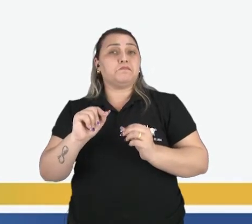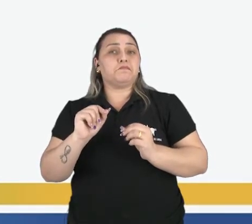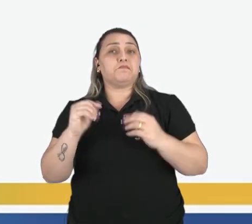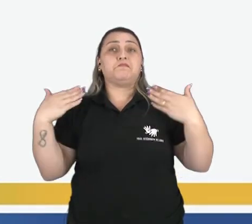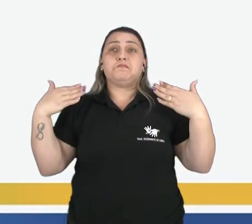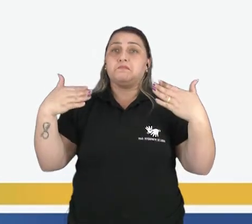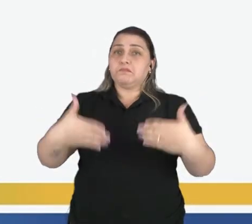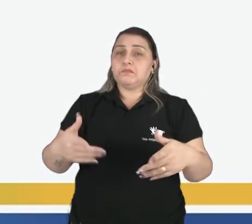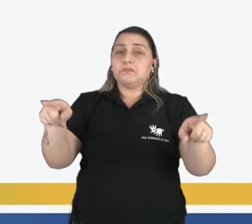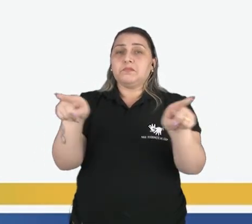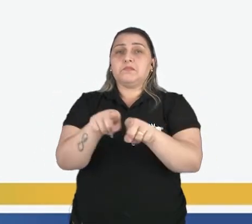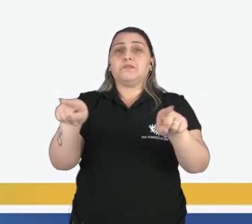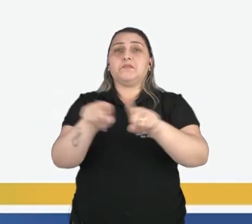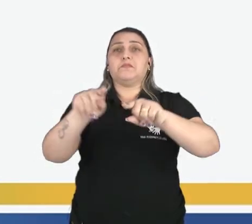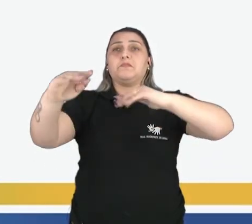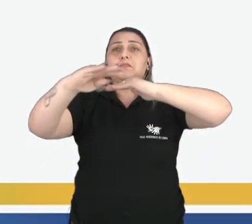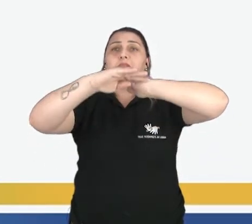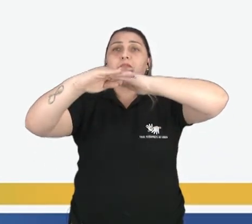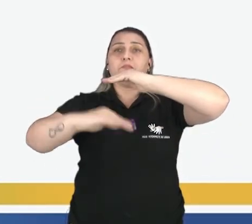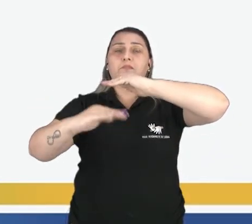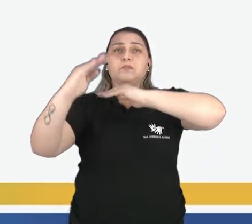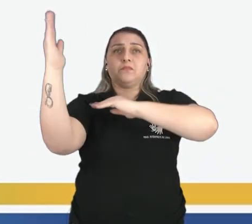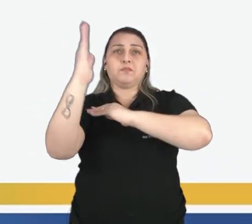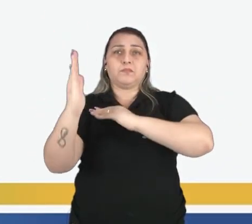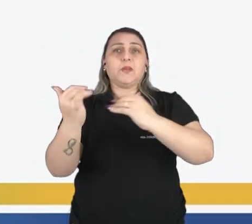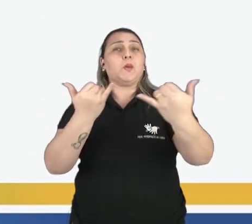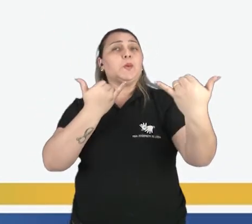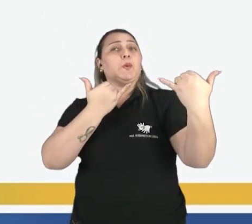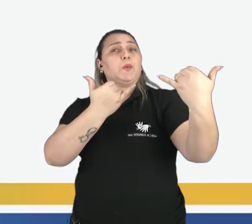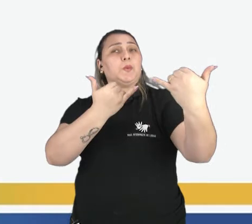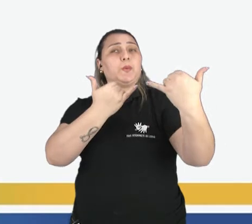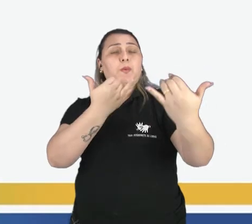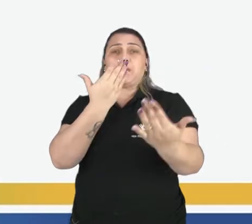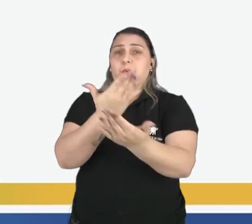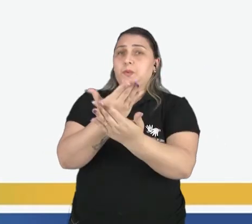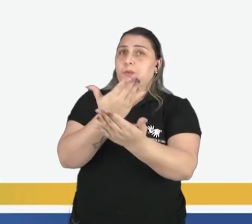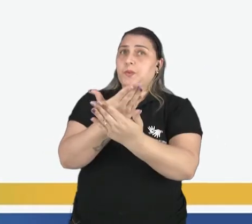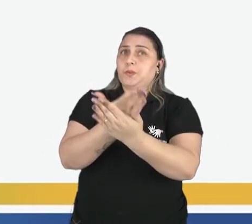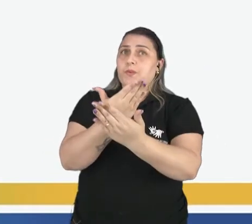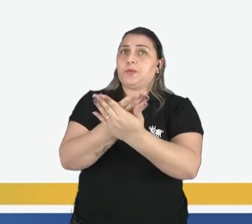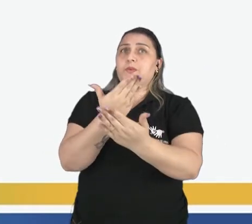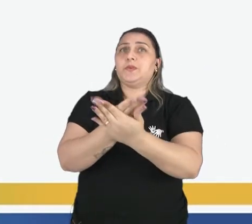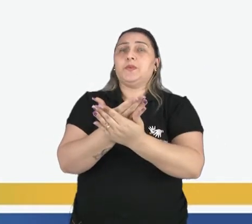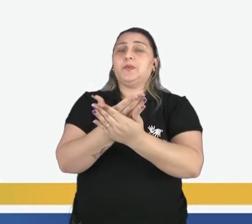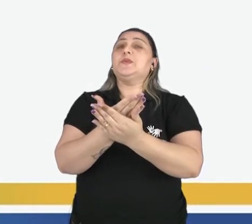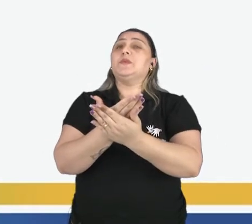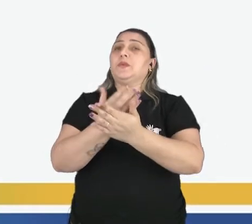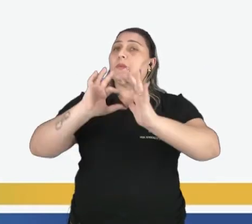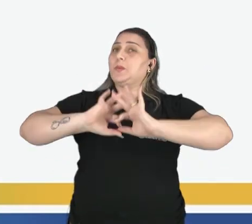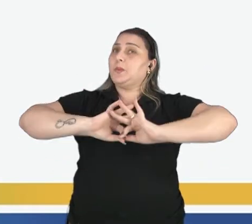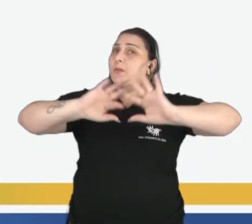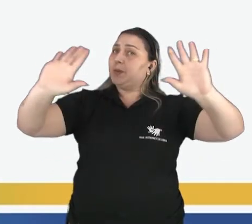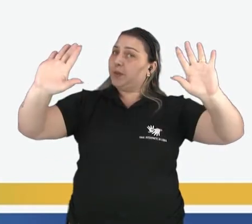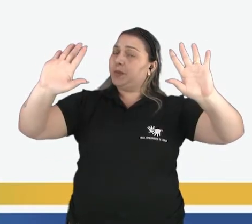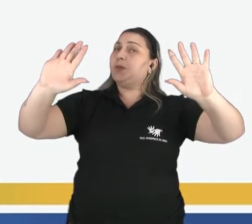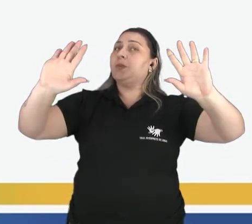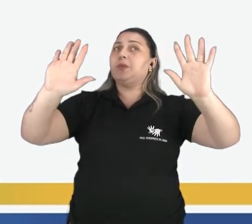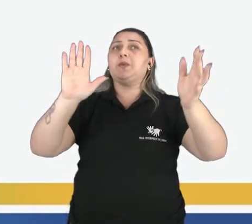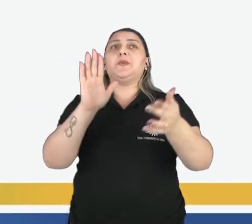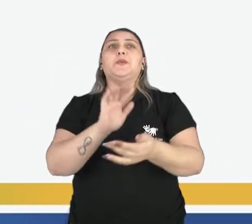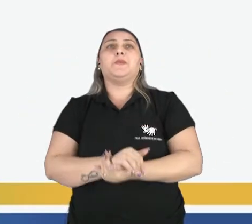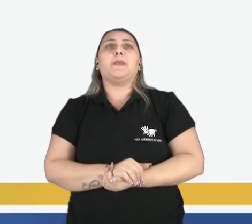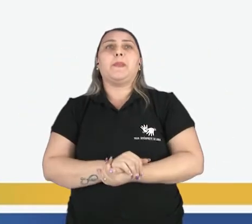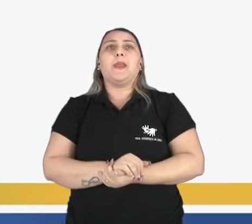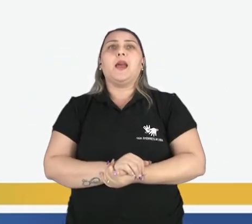enfoque também à desigualdade no Brasil, de acordo com estudos. De acordo com um estudo liberado pelo Instituto Brasileiro de Geografia